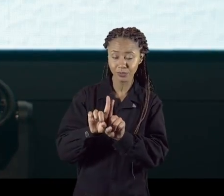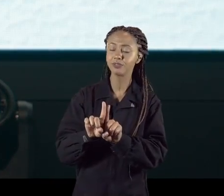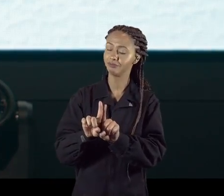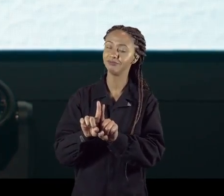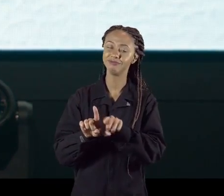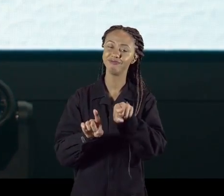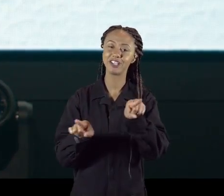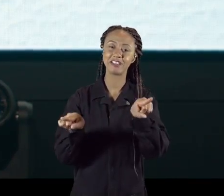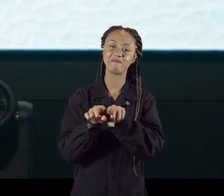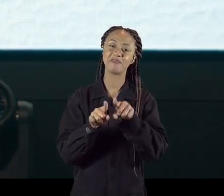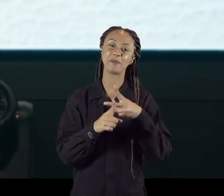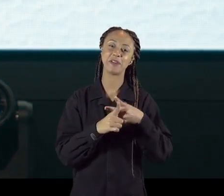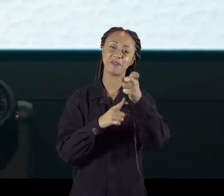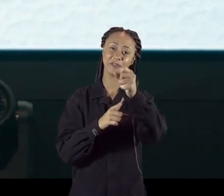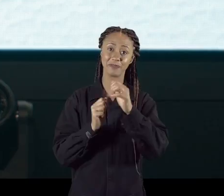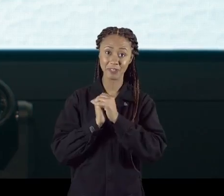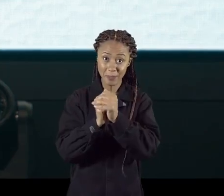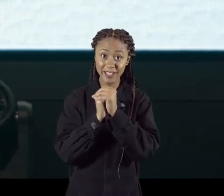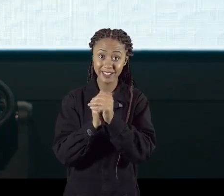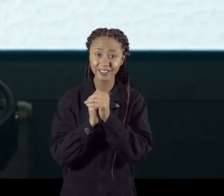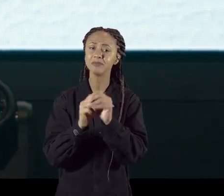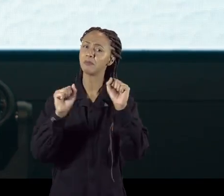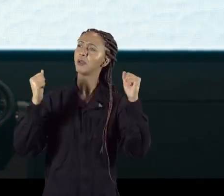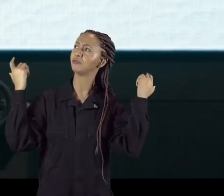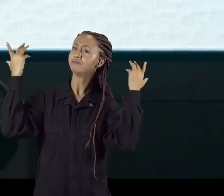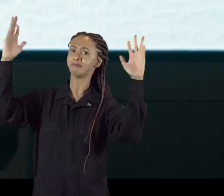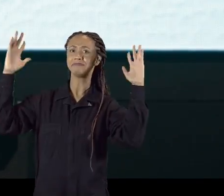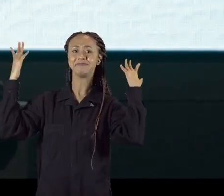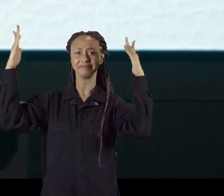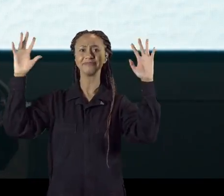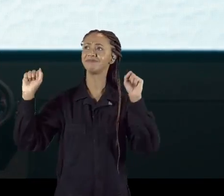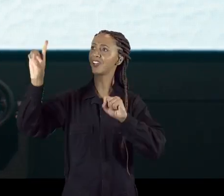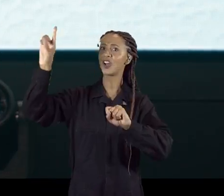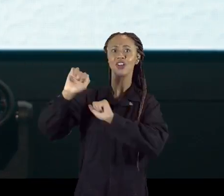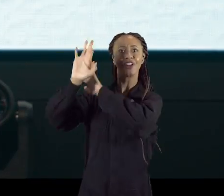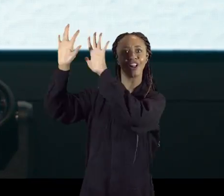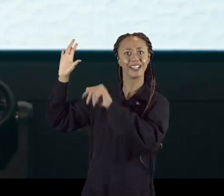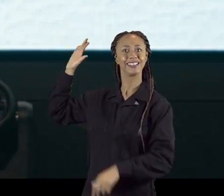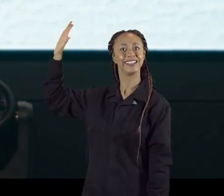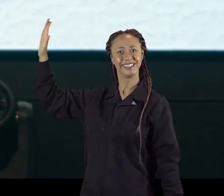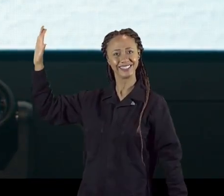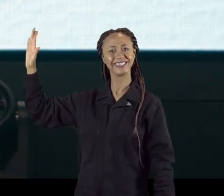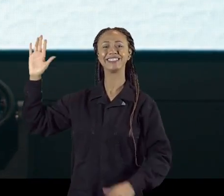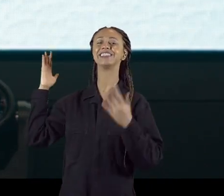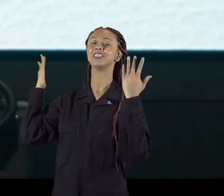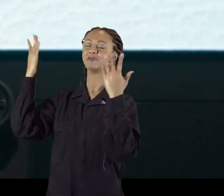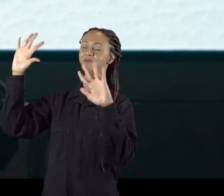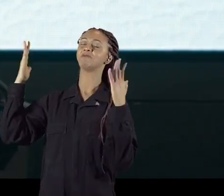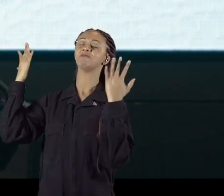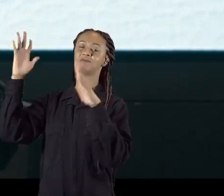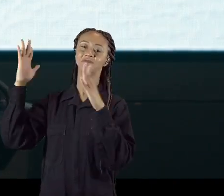Você vai descer também amém você pode dar uma salva de palmas para o seu glória a Deus né